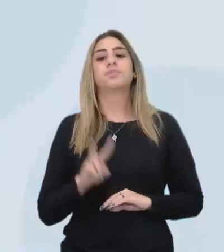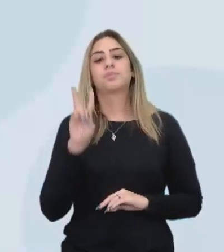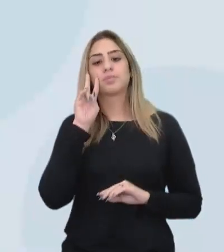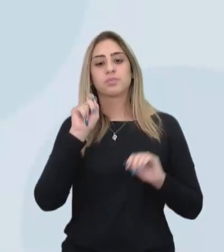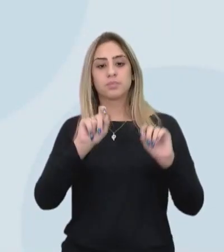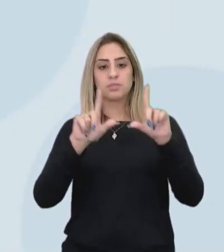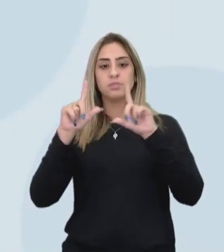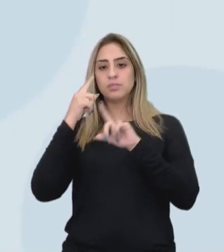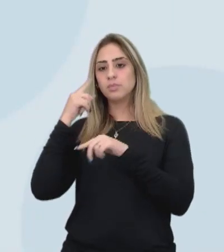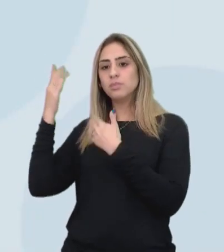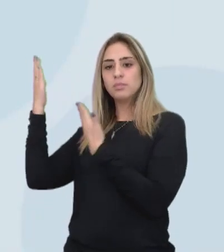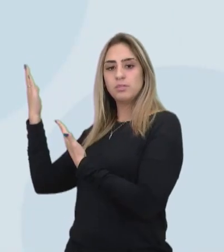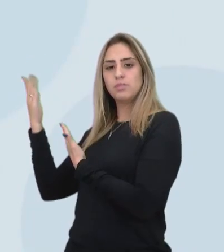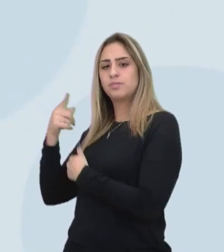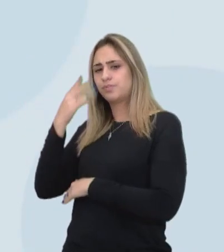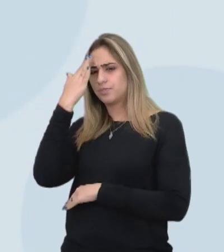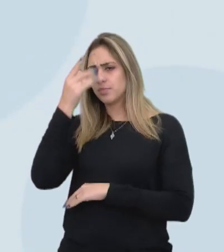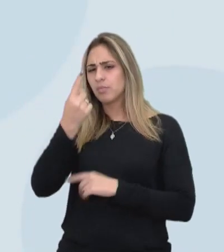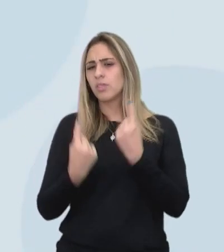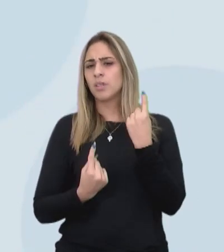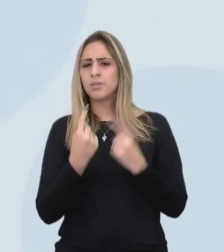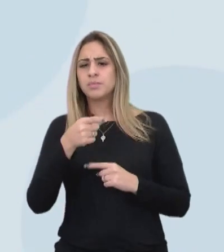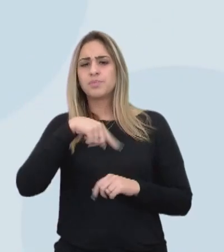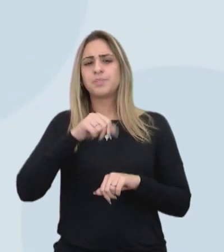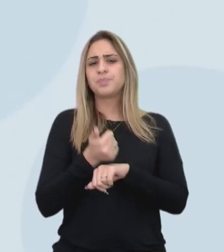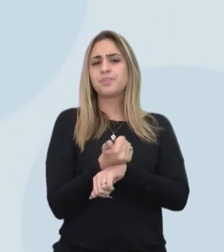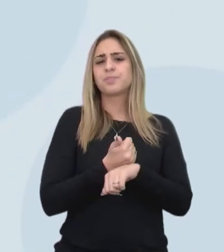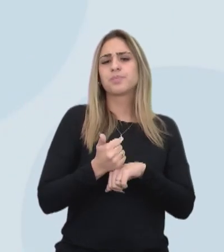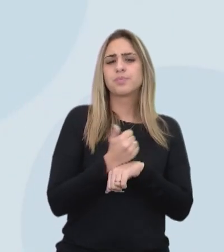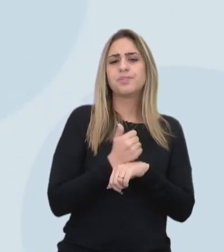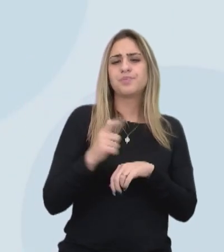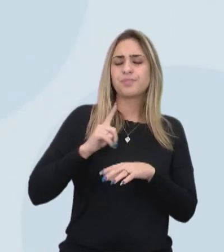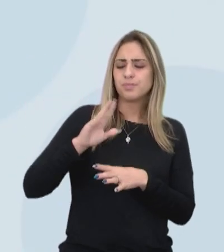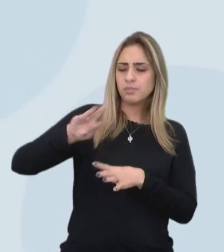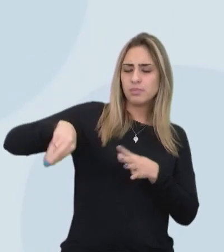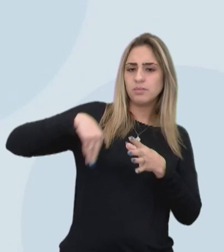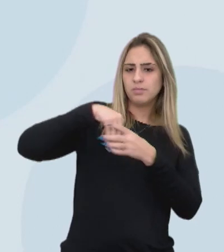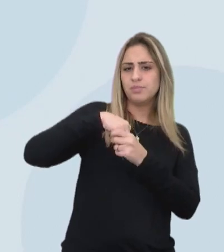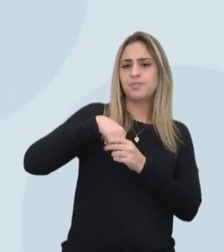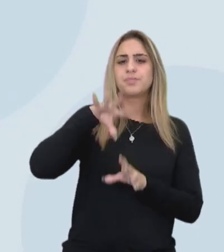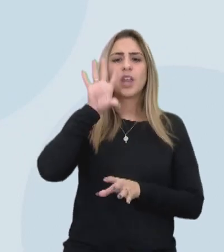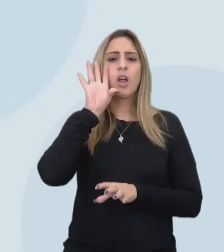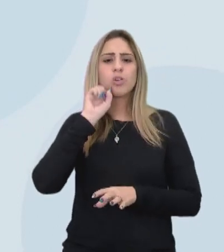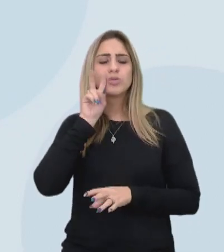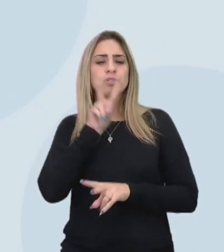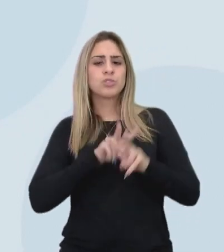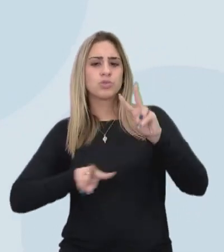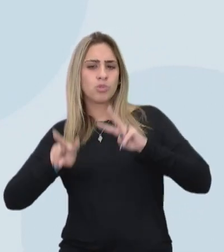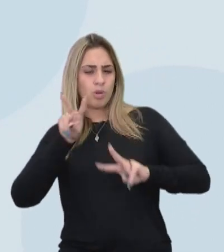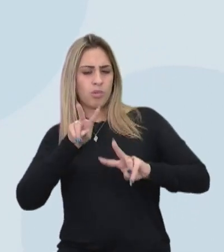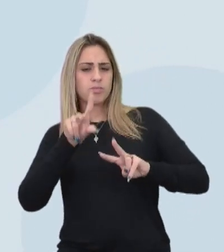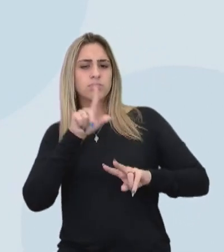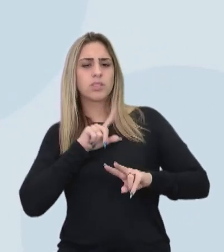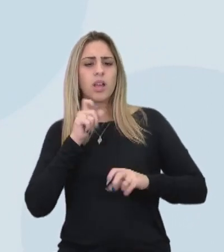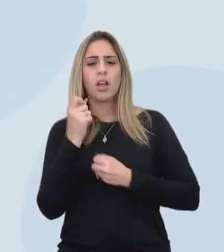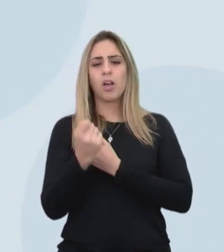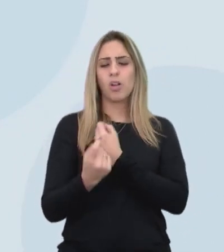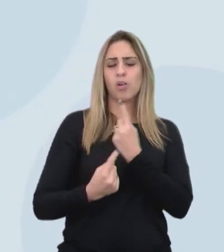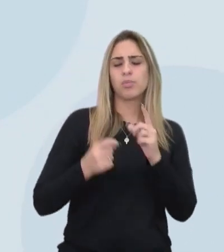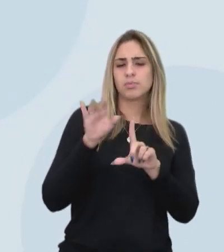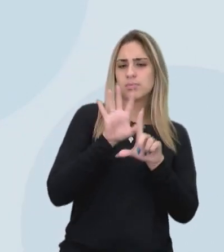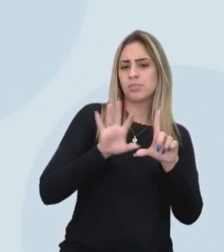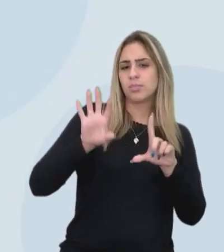bonito para vocês. Ó. Você sabe quais são as profissões que envolvem o audiovisual? E aí a gente tem algumas imagens